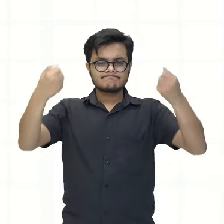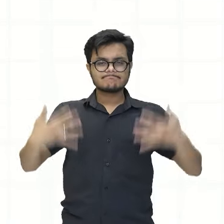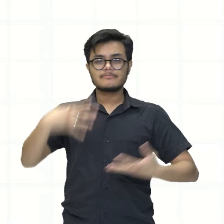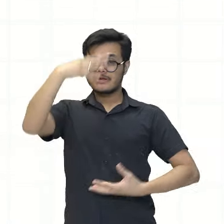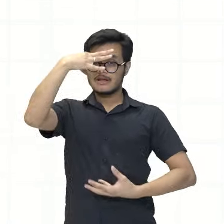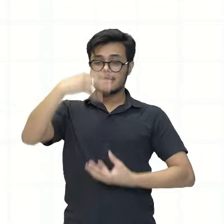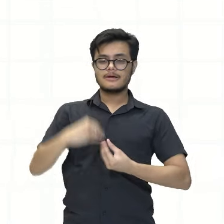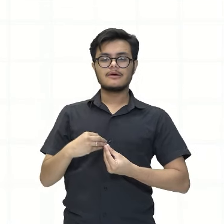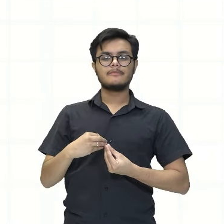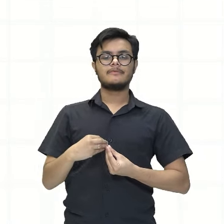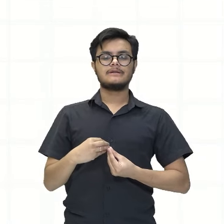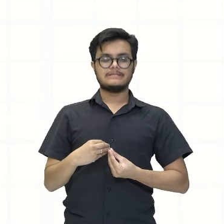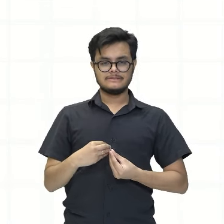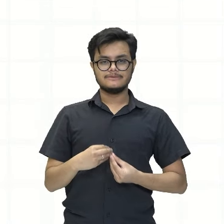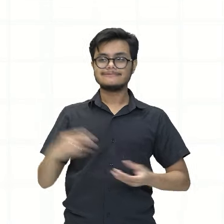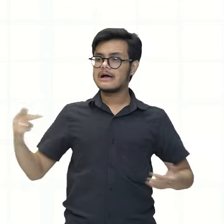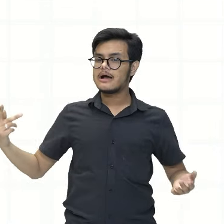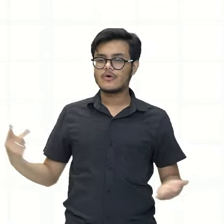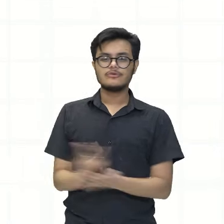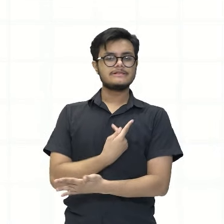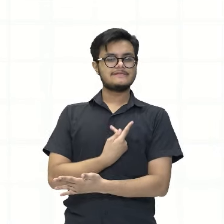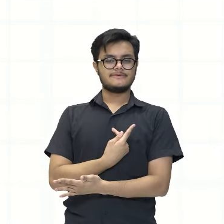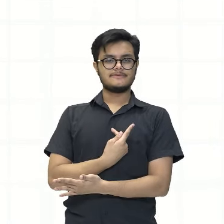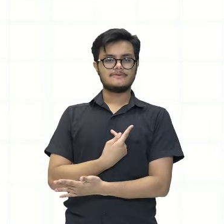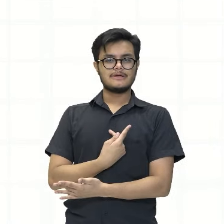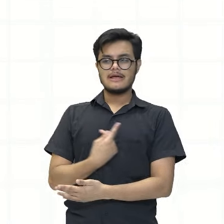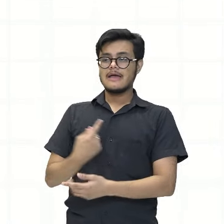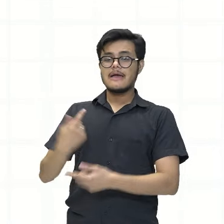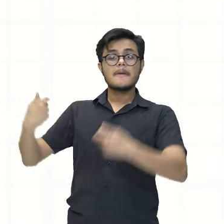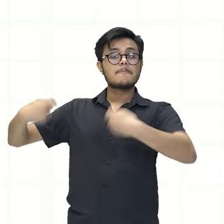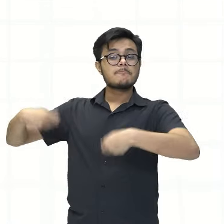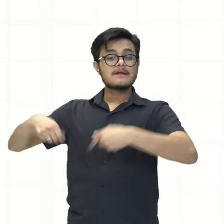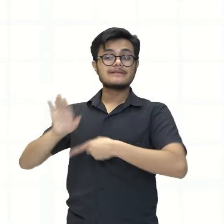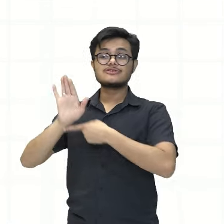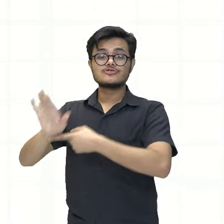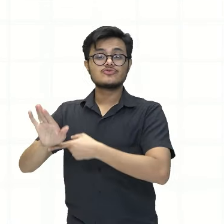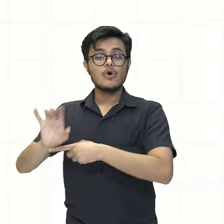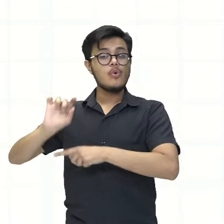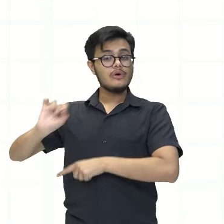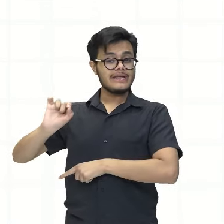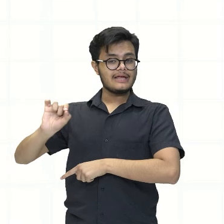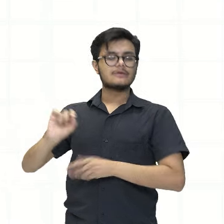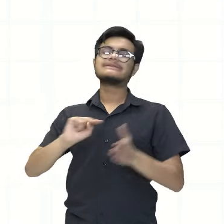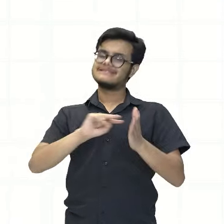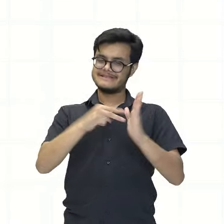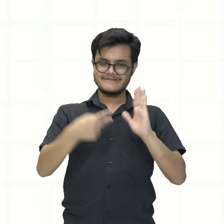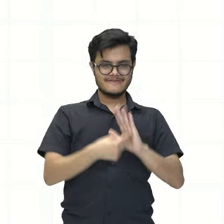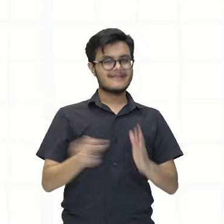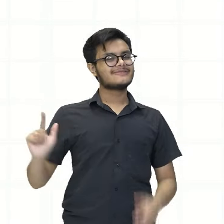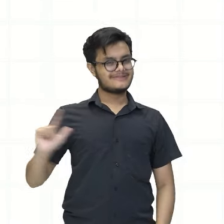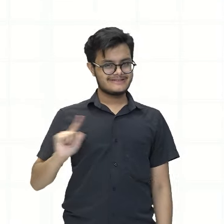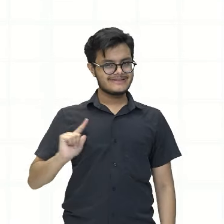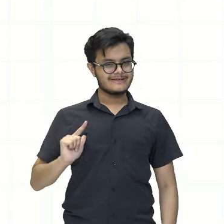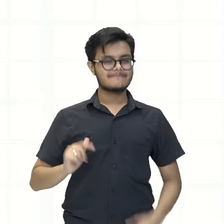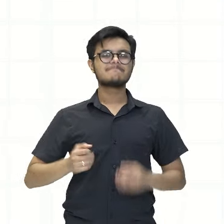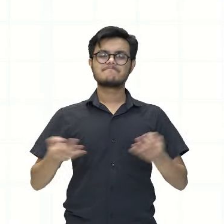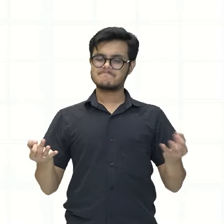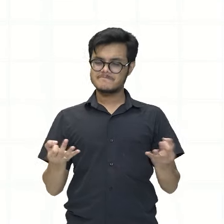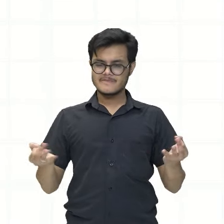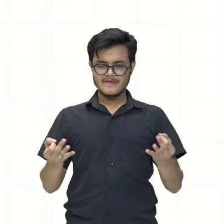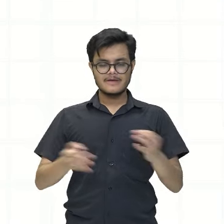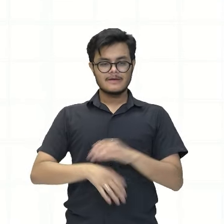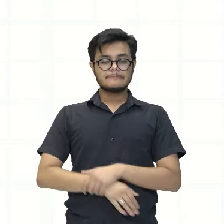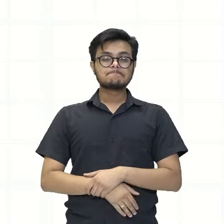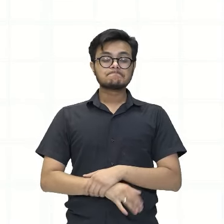uma oração não de uma ação Tá bom então ele é significativo tá E aí esse verbo precisa